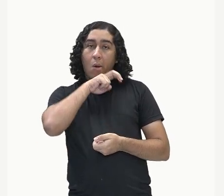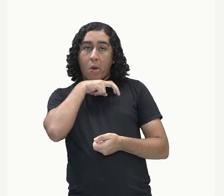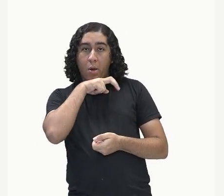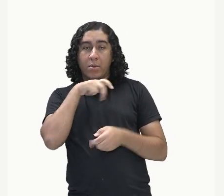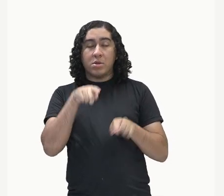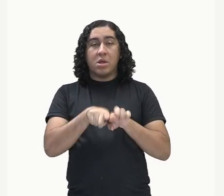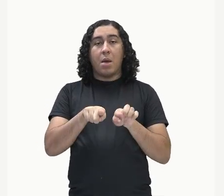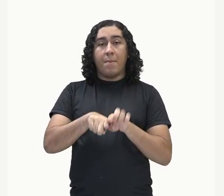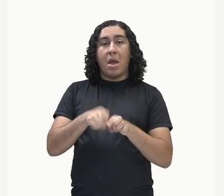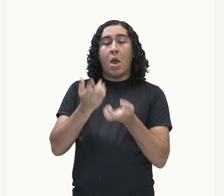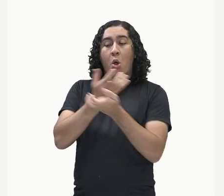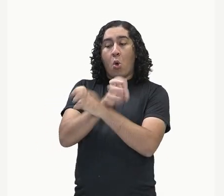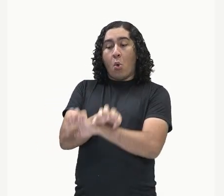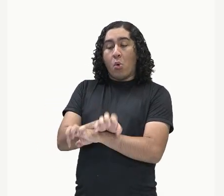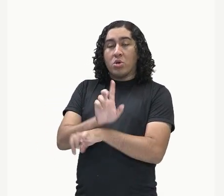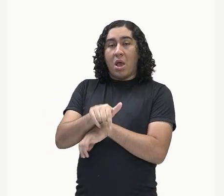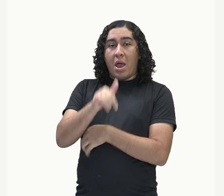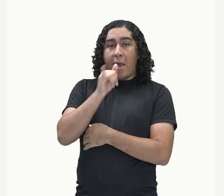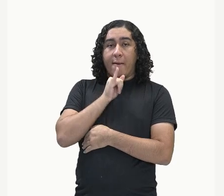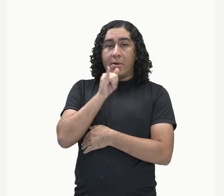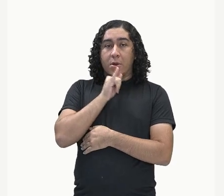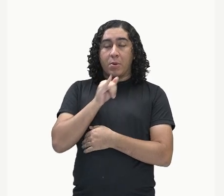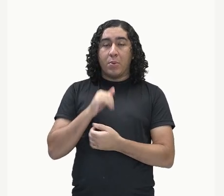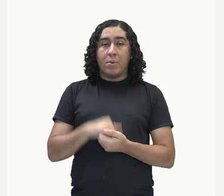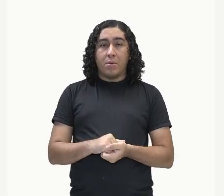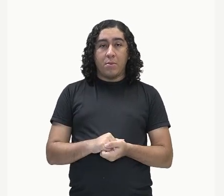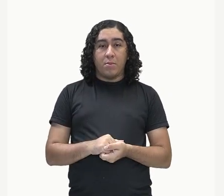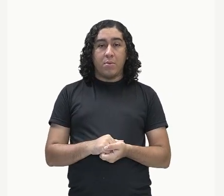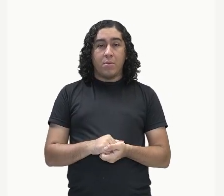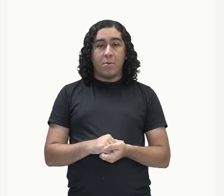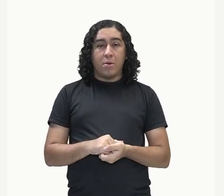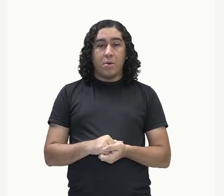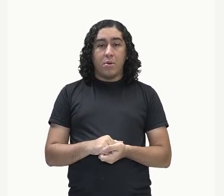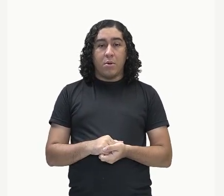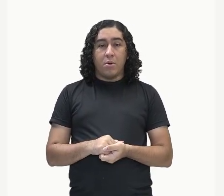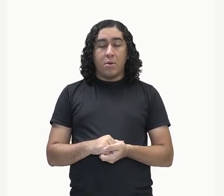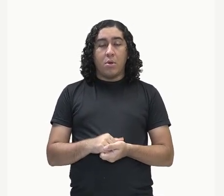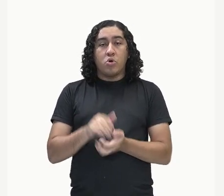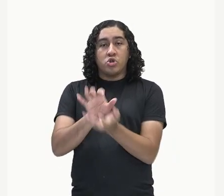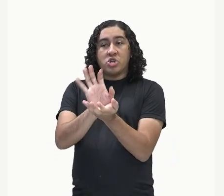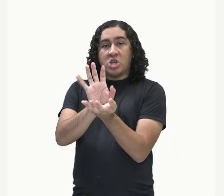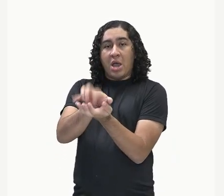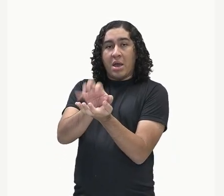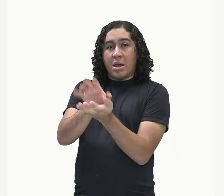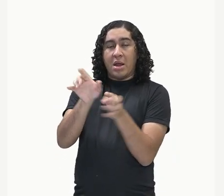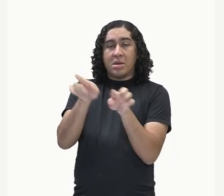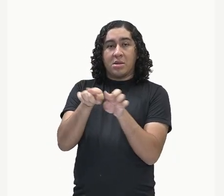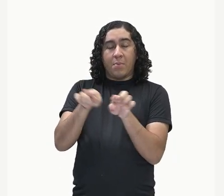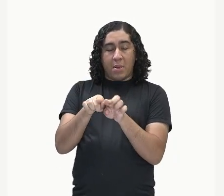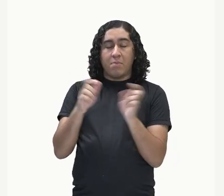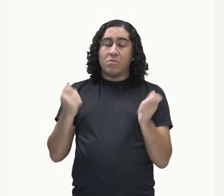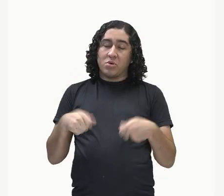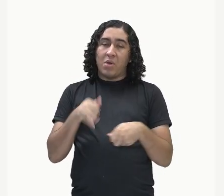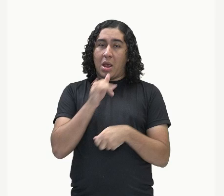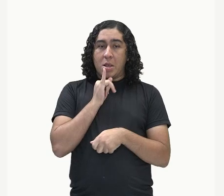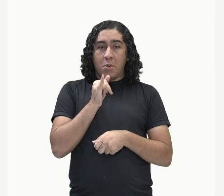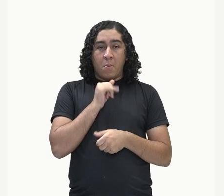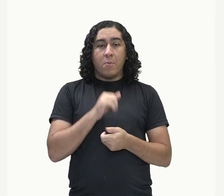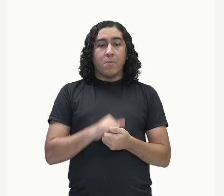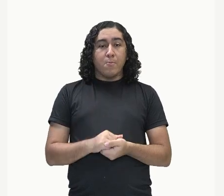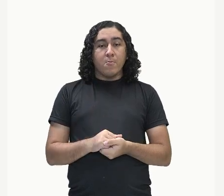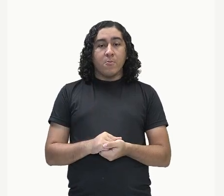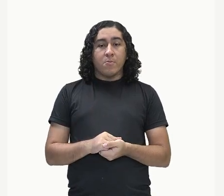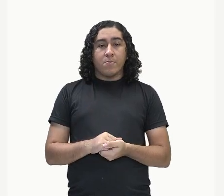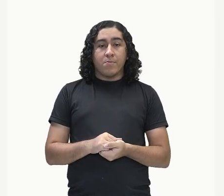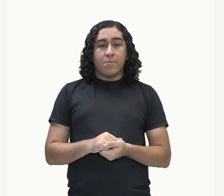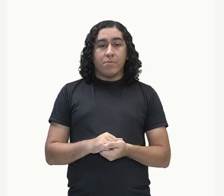pode lembrar ali daquelas placas que compõem a estrutura corporal dos jacarés e dos crocodilos, por exemplo, tá?